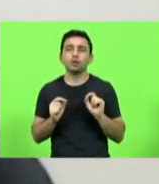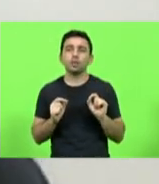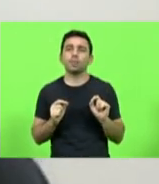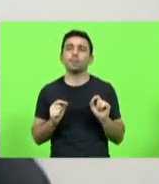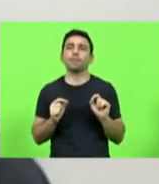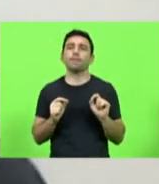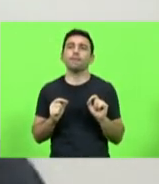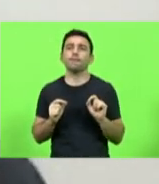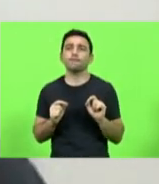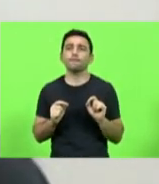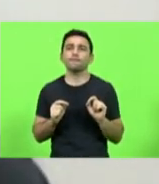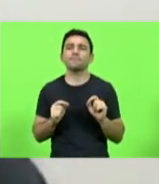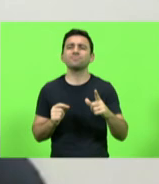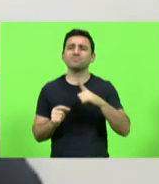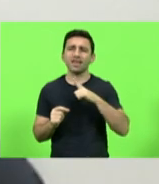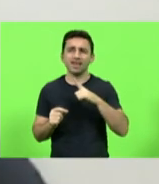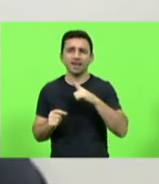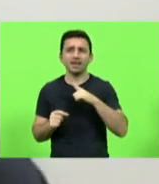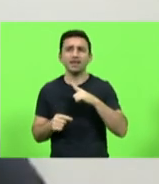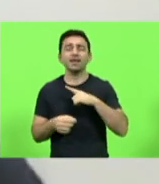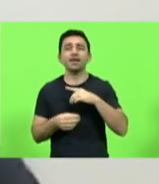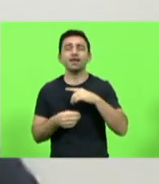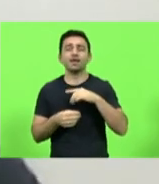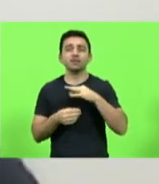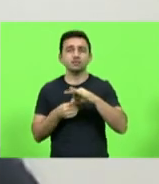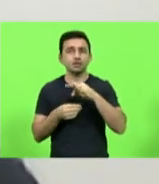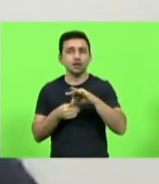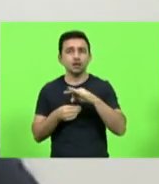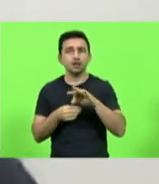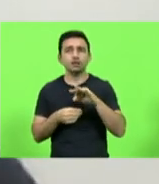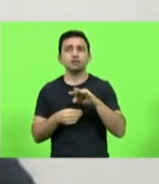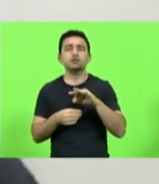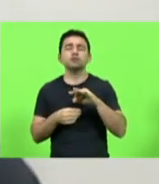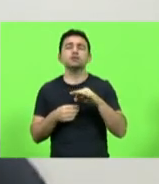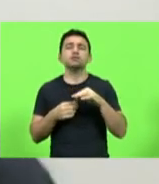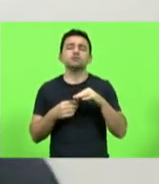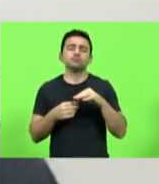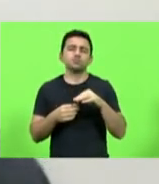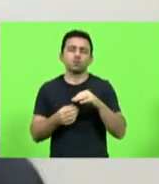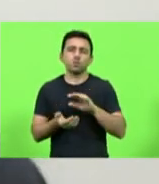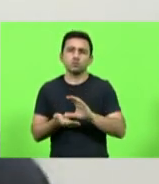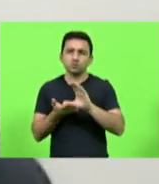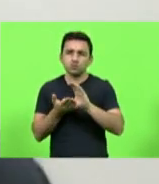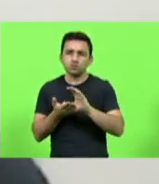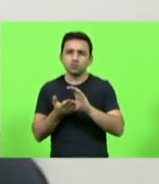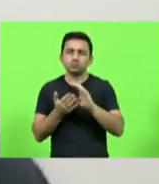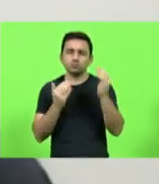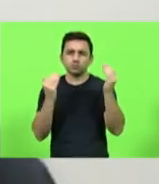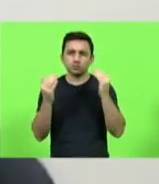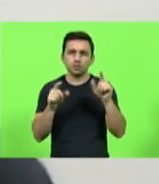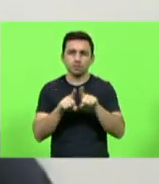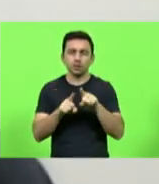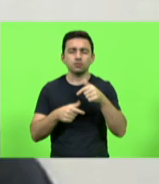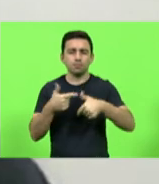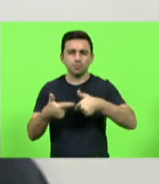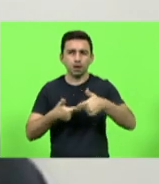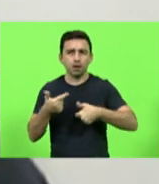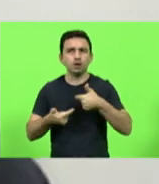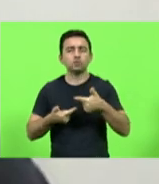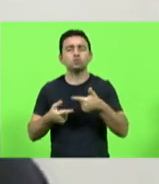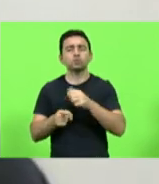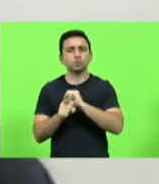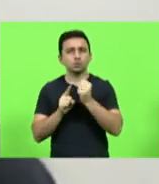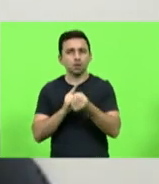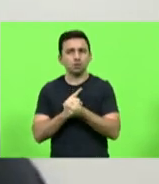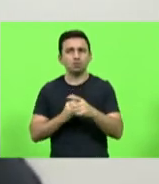nós temos as nossas entidades, tanto a ABRAPE, que eu estou aqui apresentando, quanto o Conselho Federal de Psicologia e o próprio Serviço Social também, tem as referências